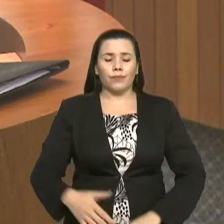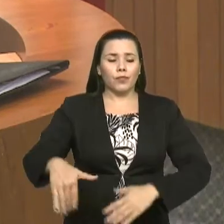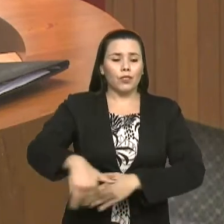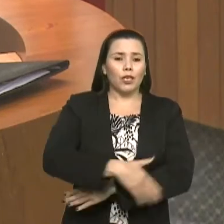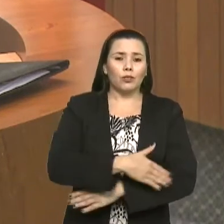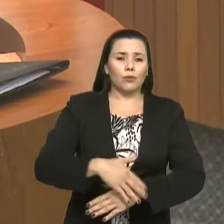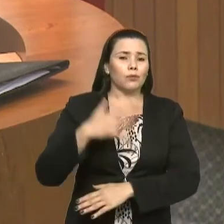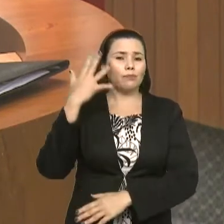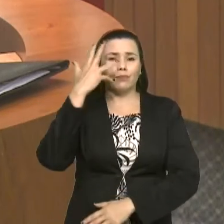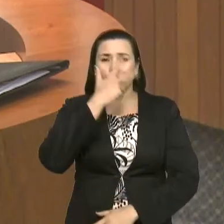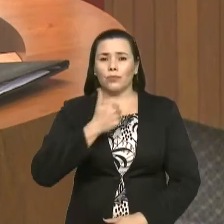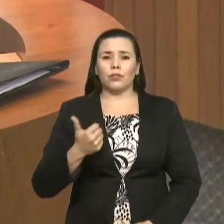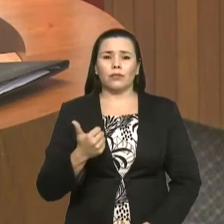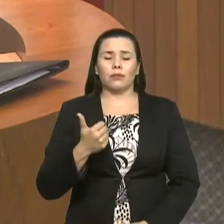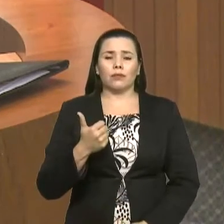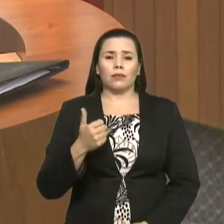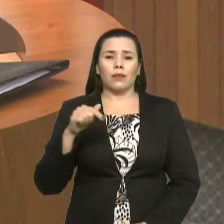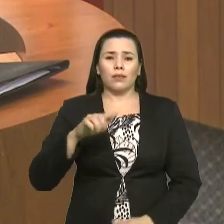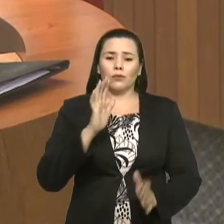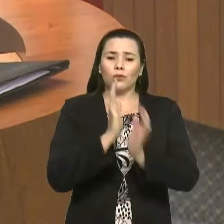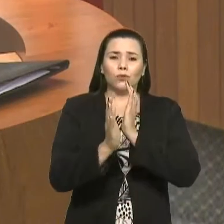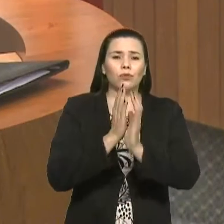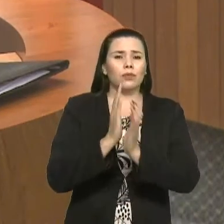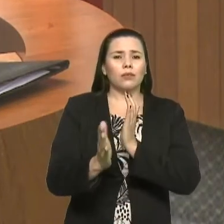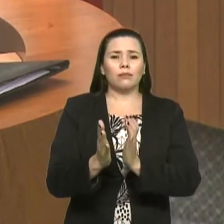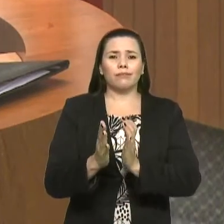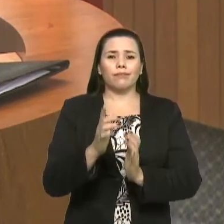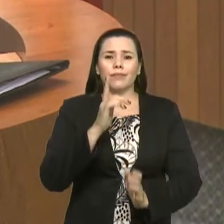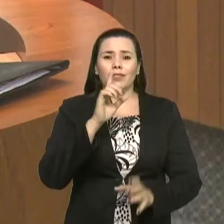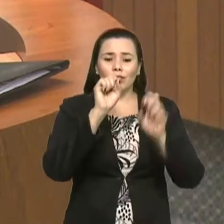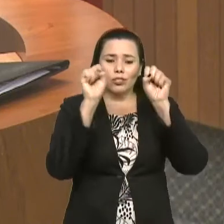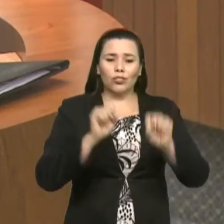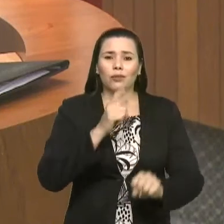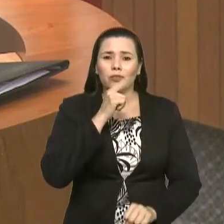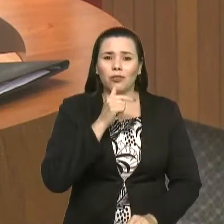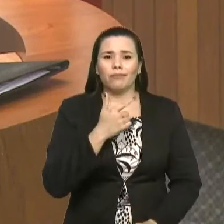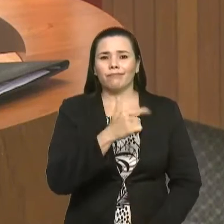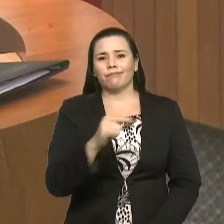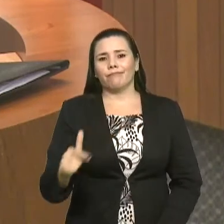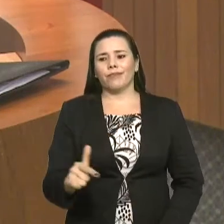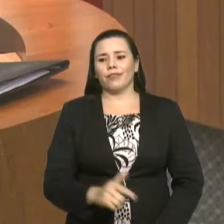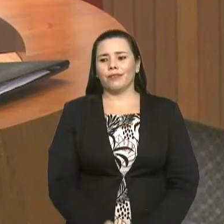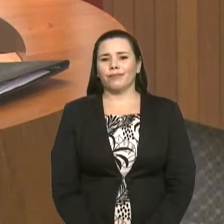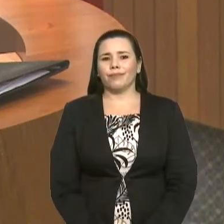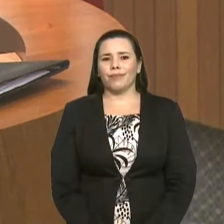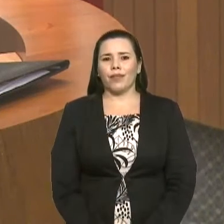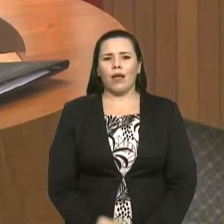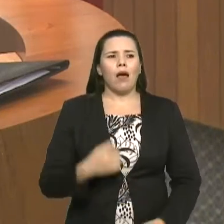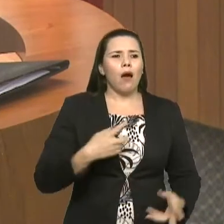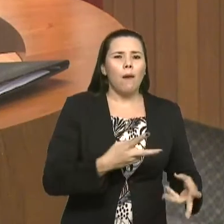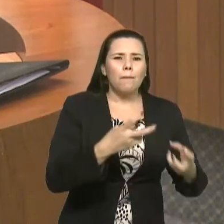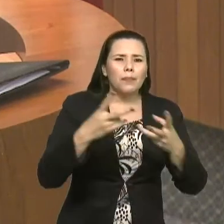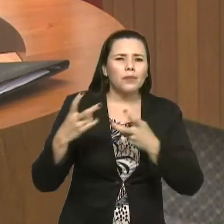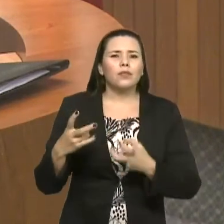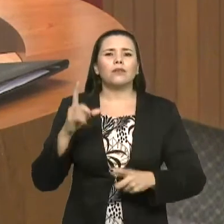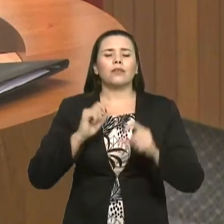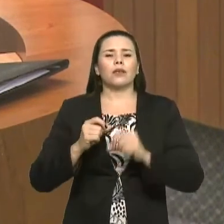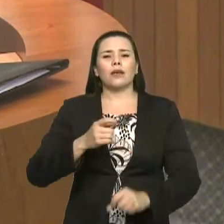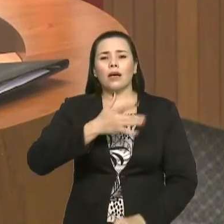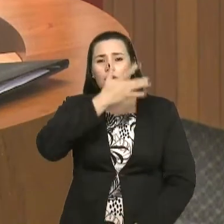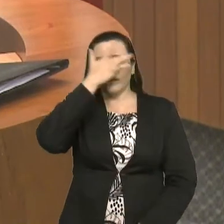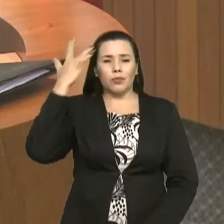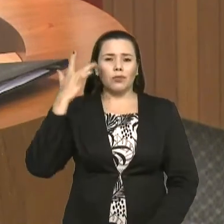Mais 100 bairros, na periferia, a população carregando lata d'água na cabeça.